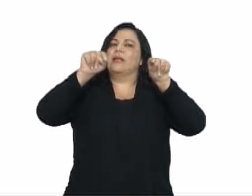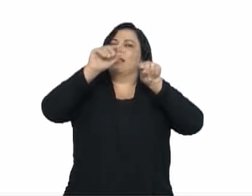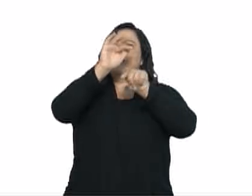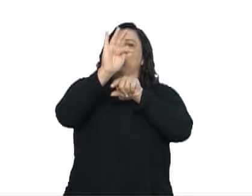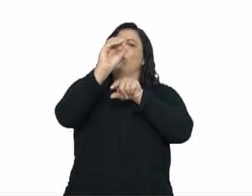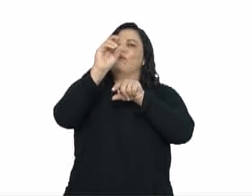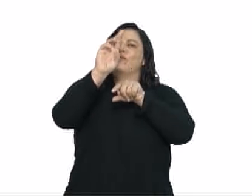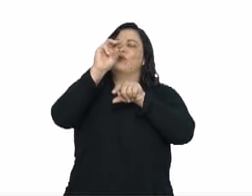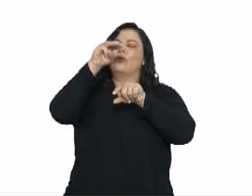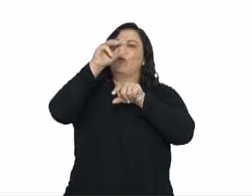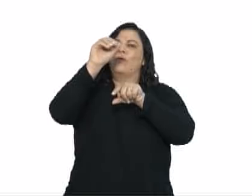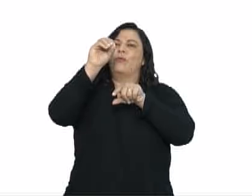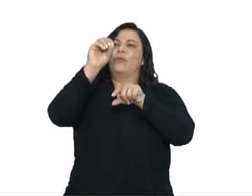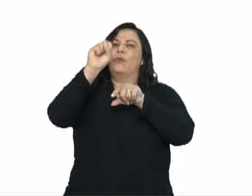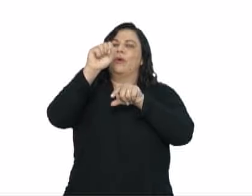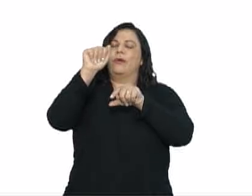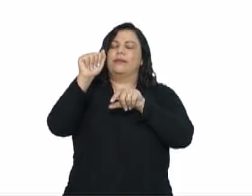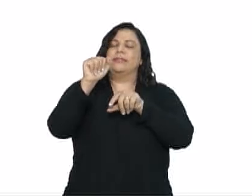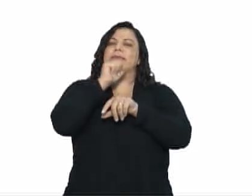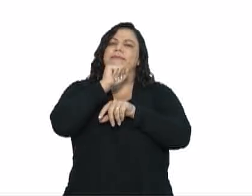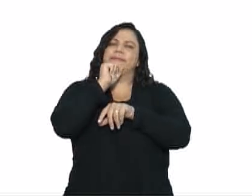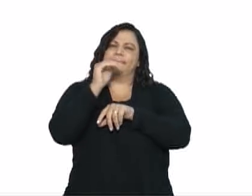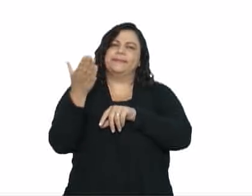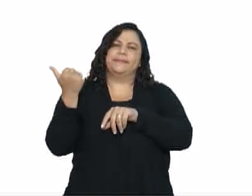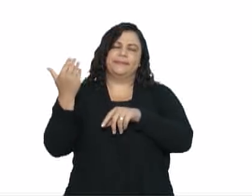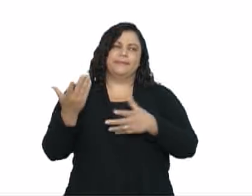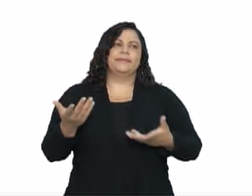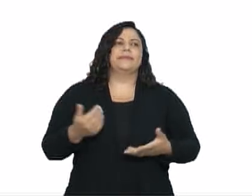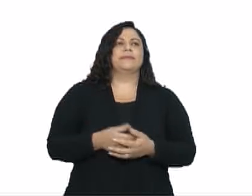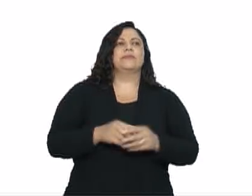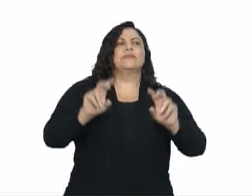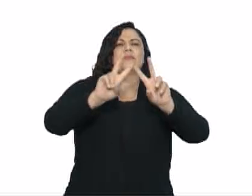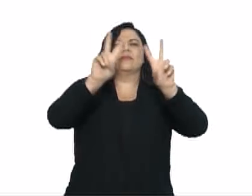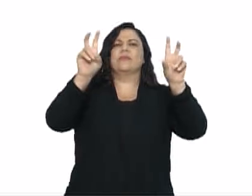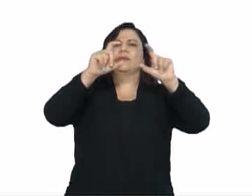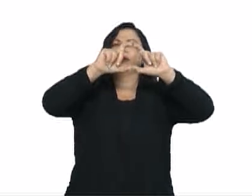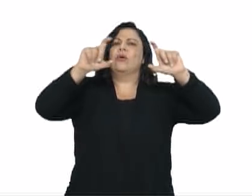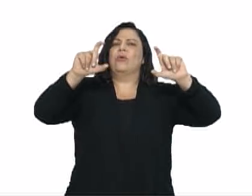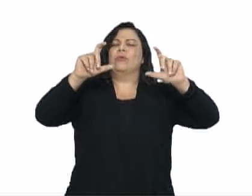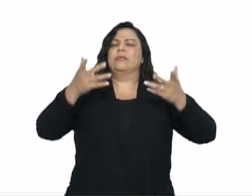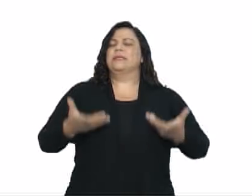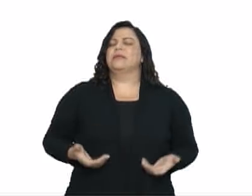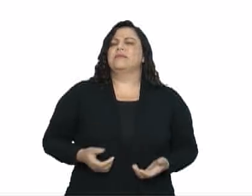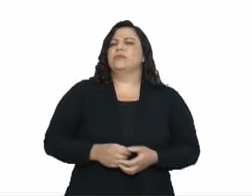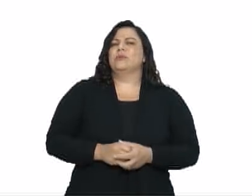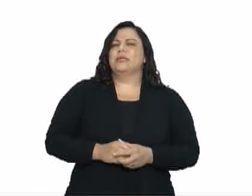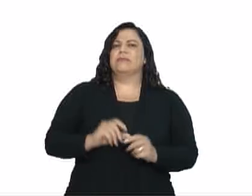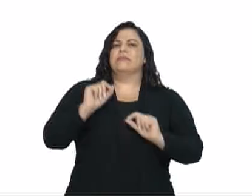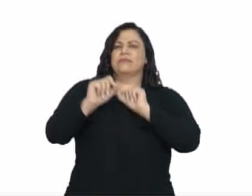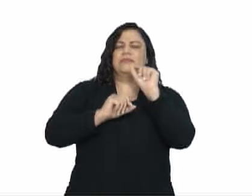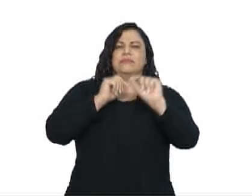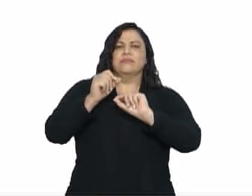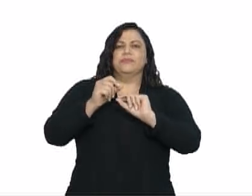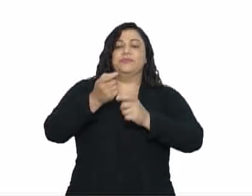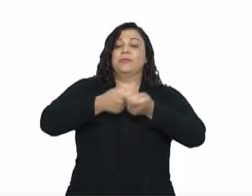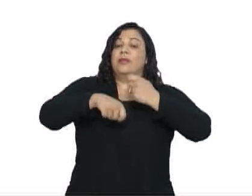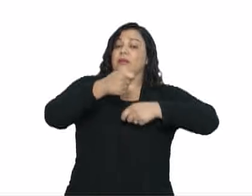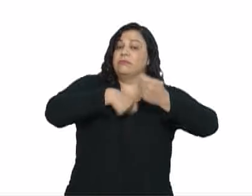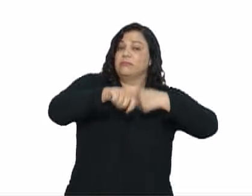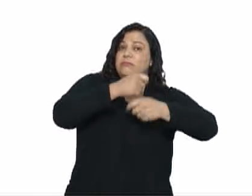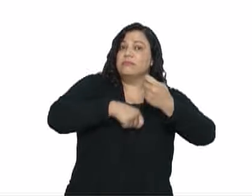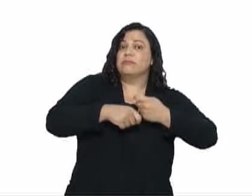Olha só, o termo tigre asiático ou tigres asiáticos se referem a essa agressividade administrativa